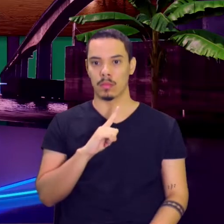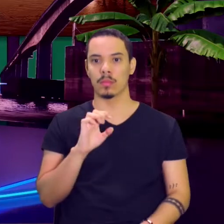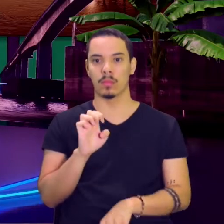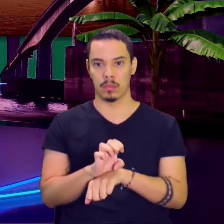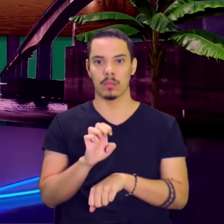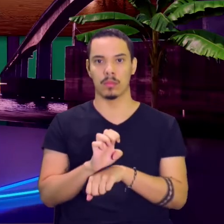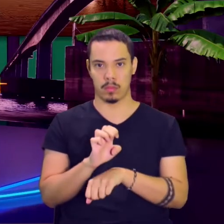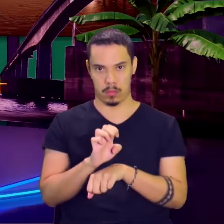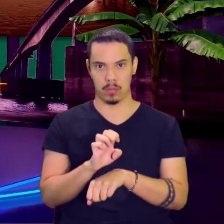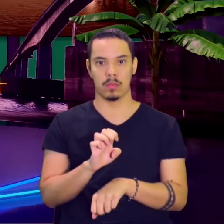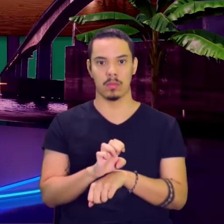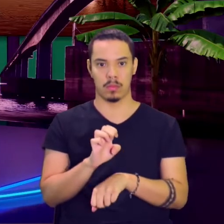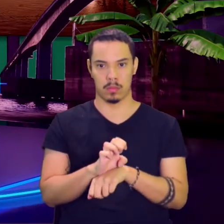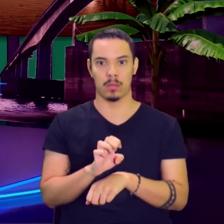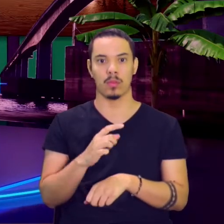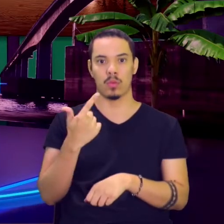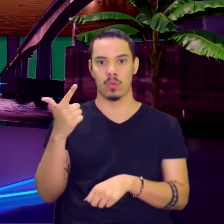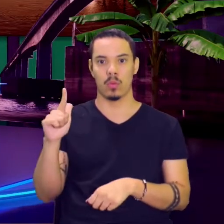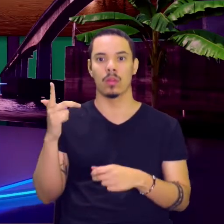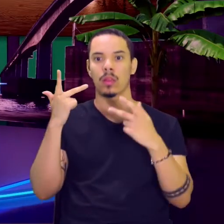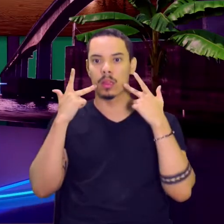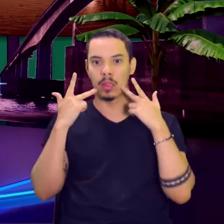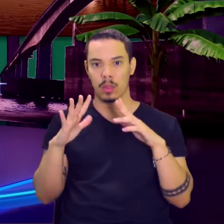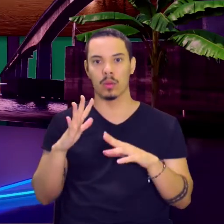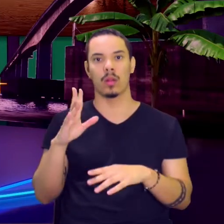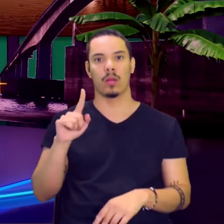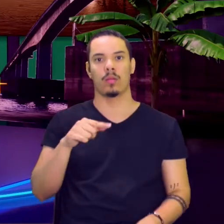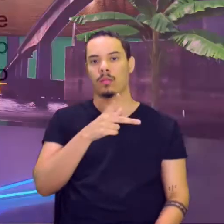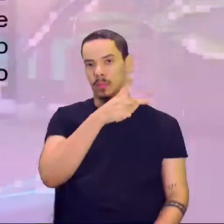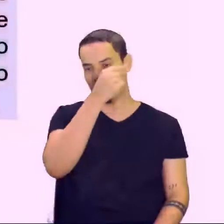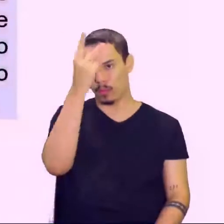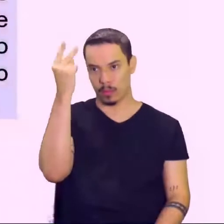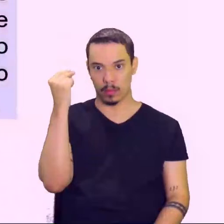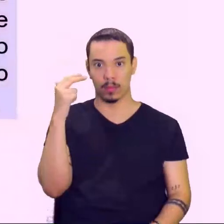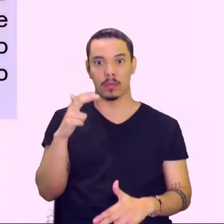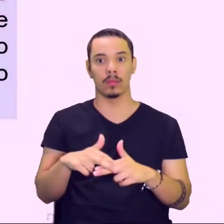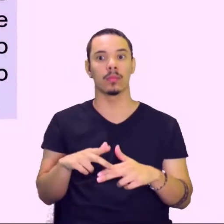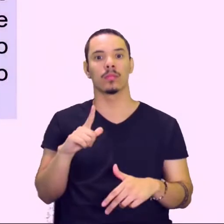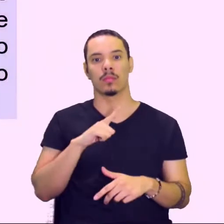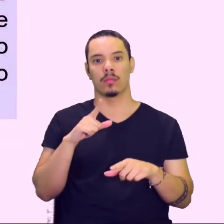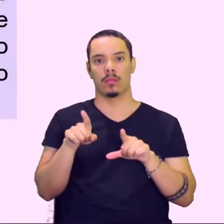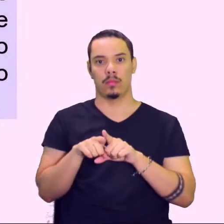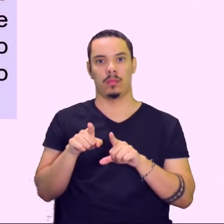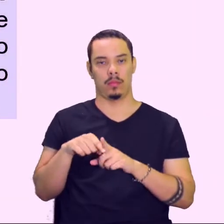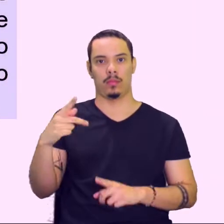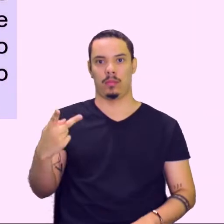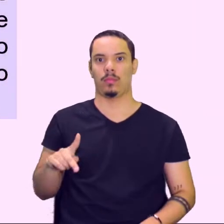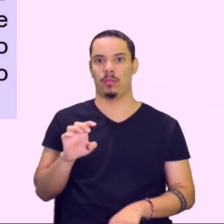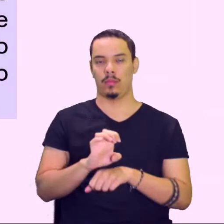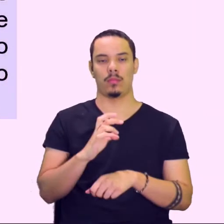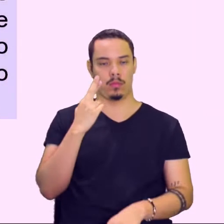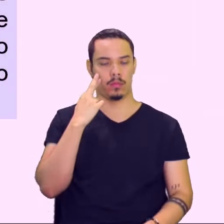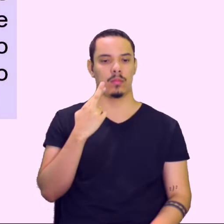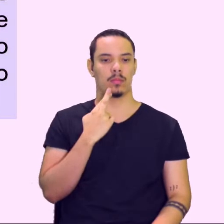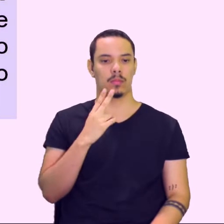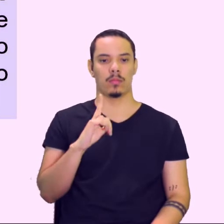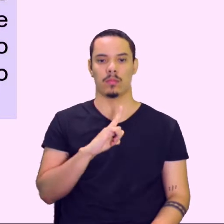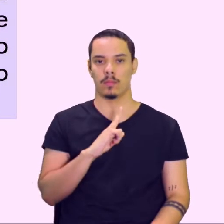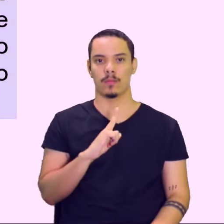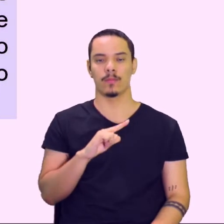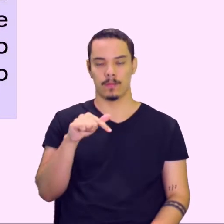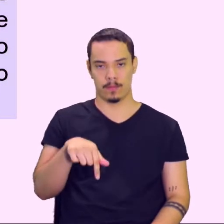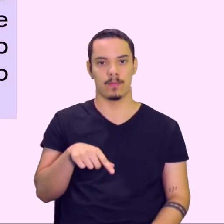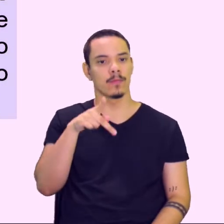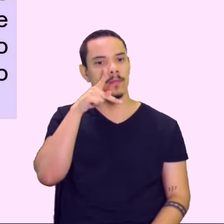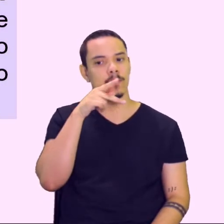natural é o municipal, é verdade. Isso. Muito bem. Isso. Vamos lá, galera. A gente então tem o Parque Natural aqui no estado de Rondônia. Não, no estado de Rondônia, em Porto Velho.